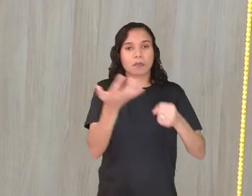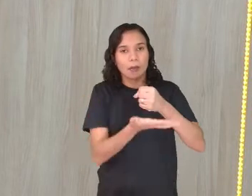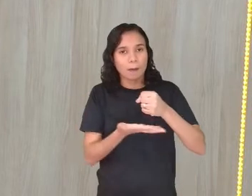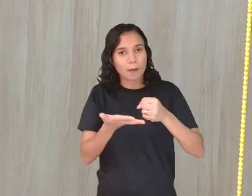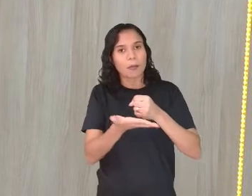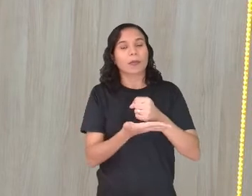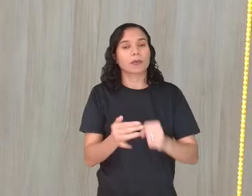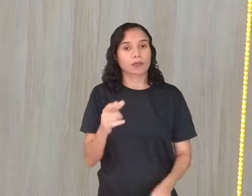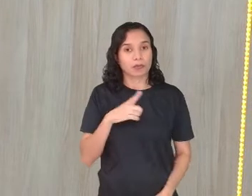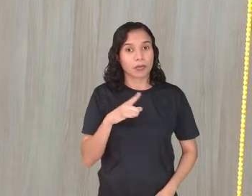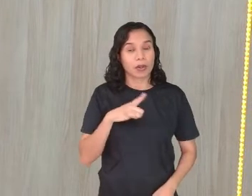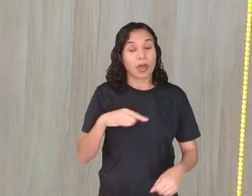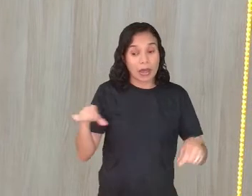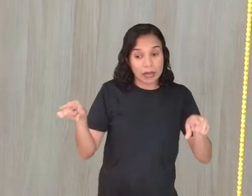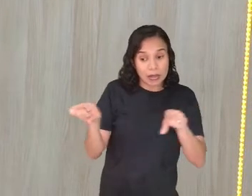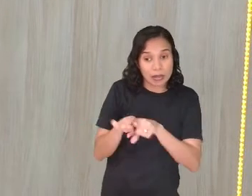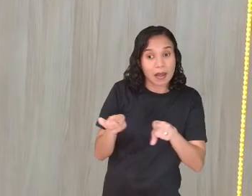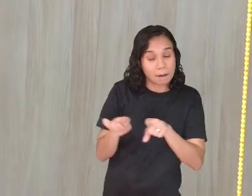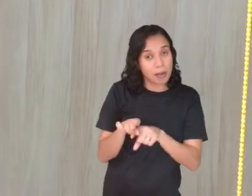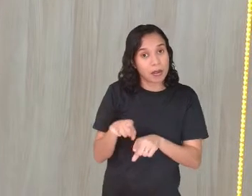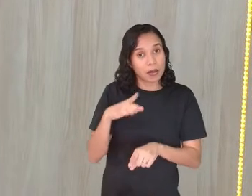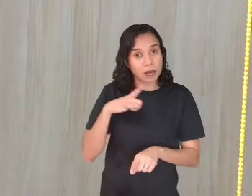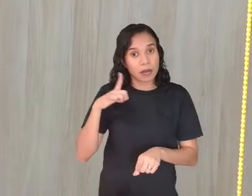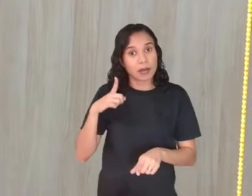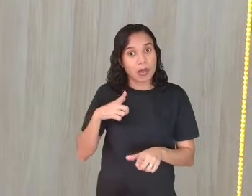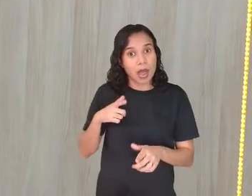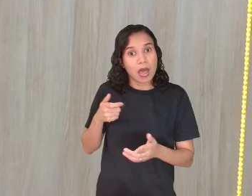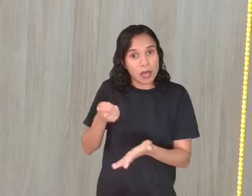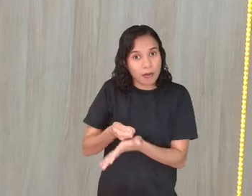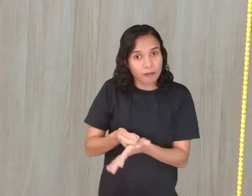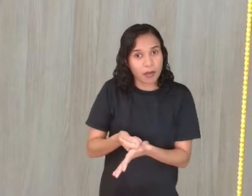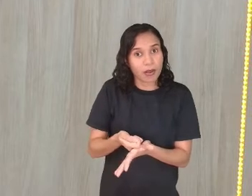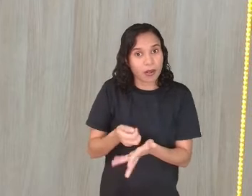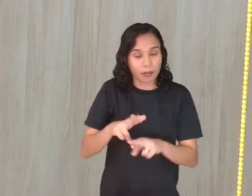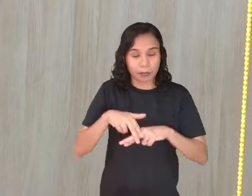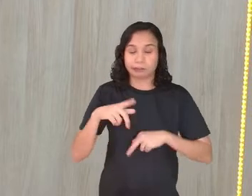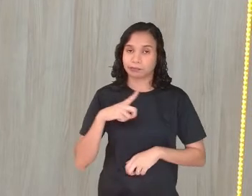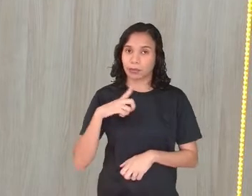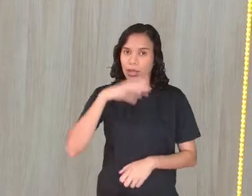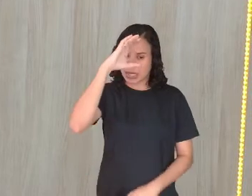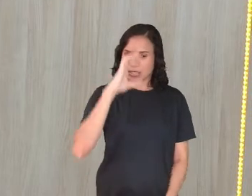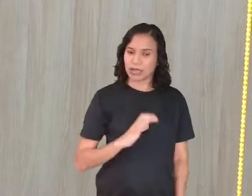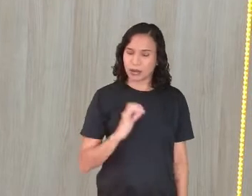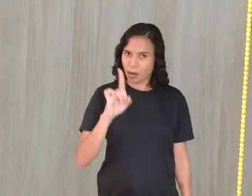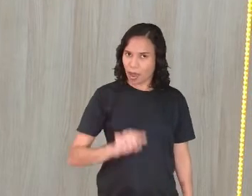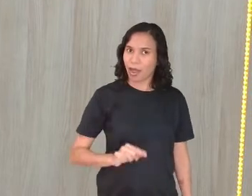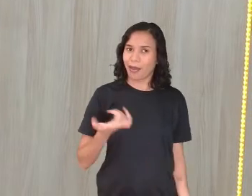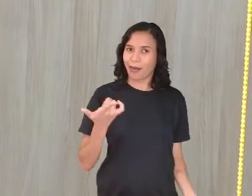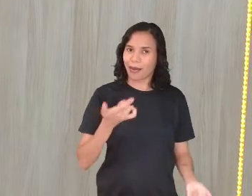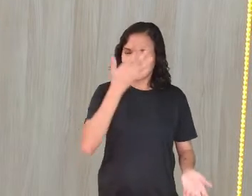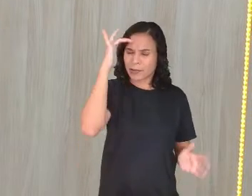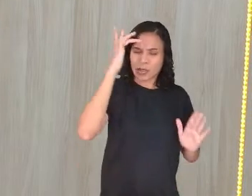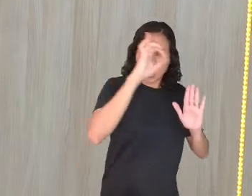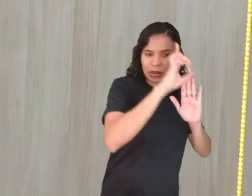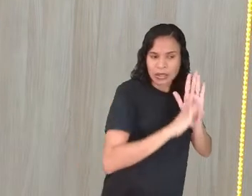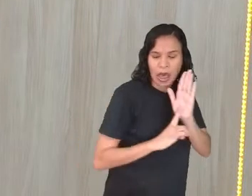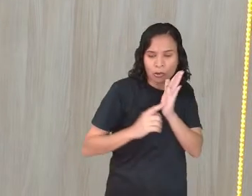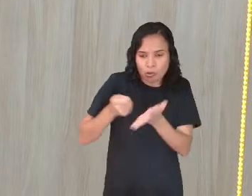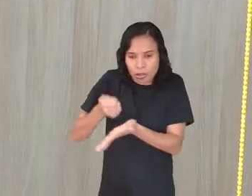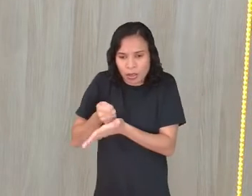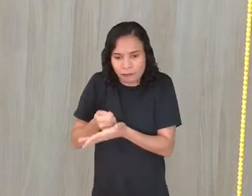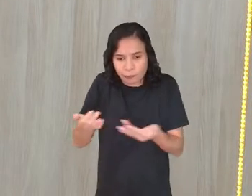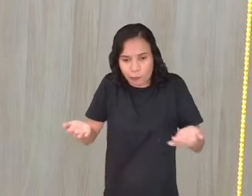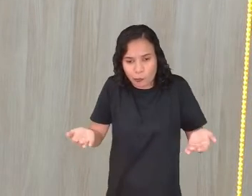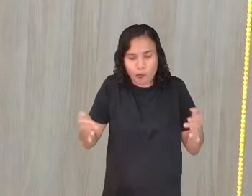básicos, e também temos deveres, né? Então, ser cidadão é isso. Então, será que